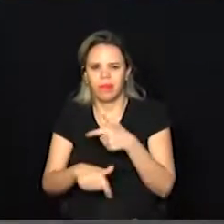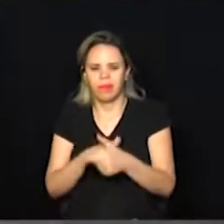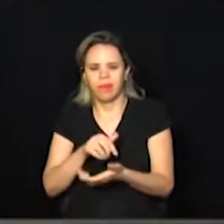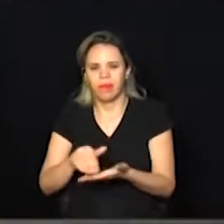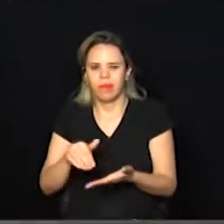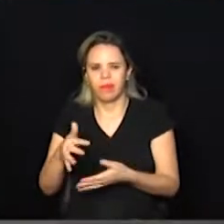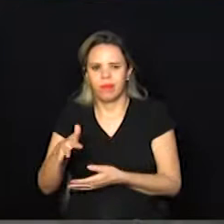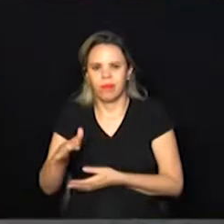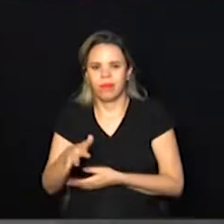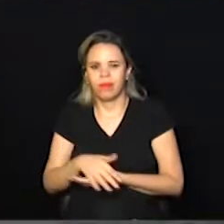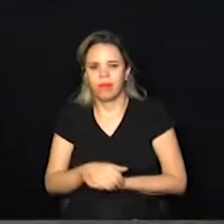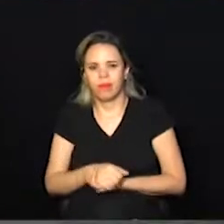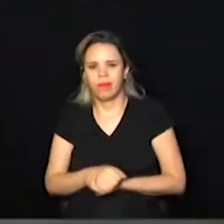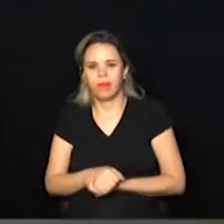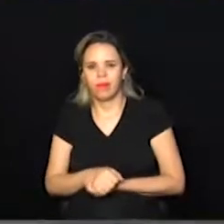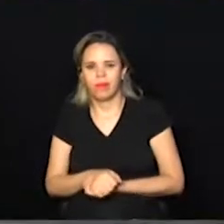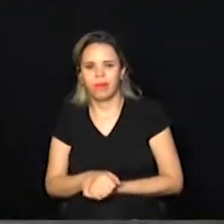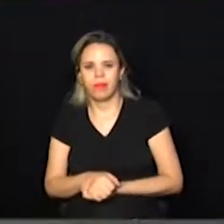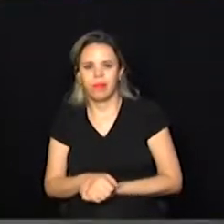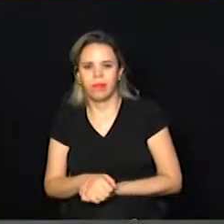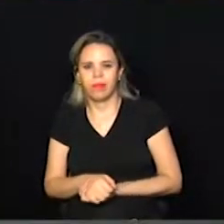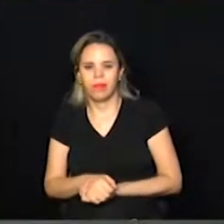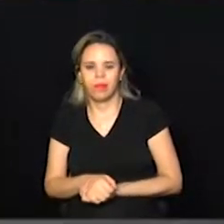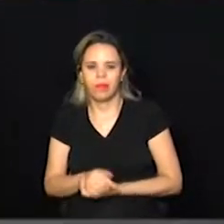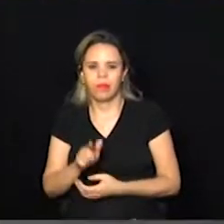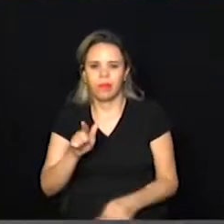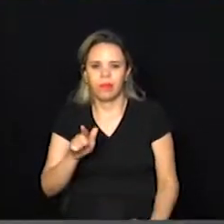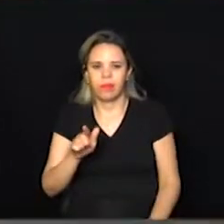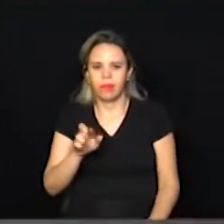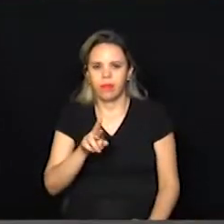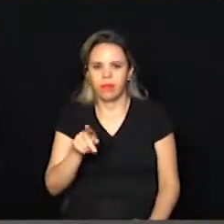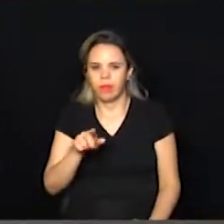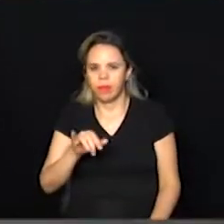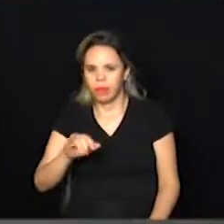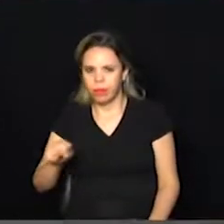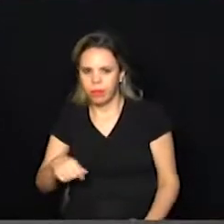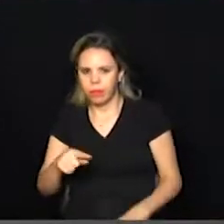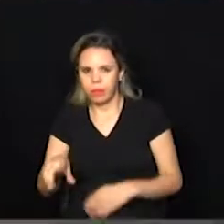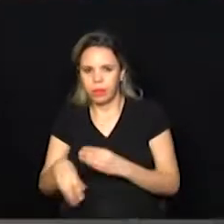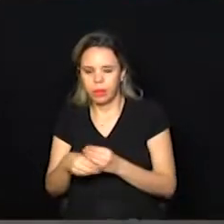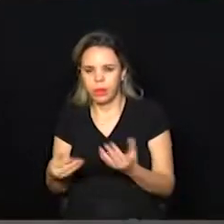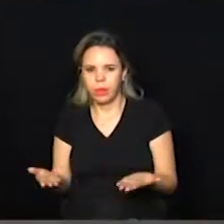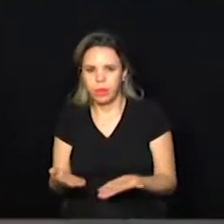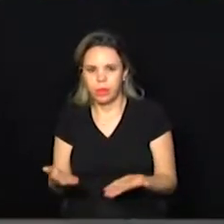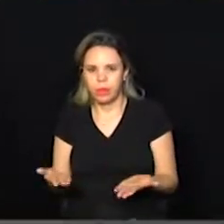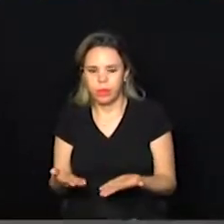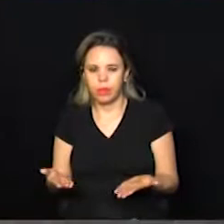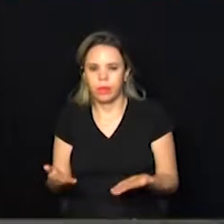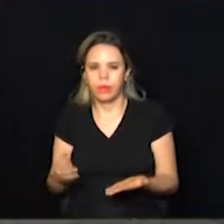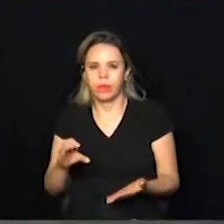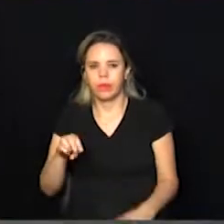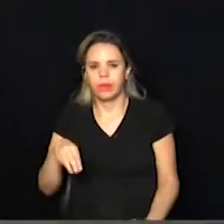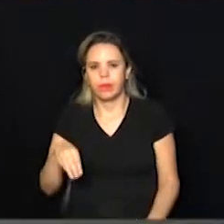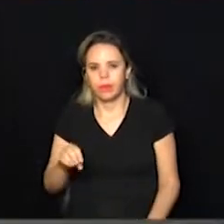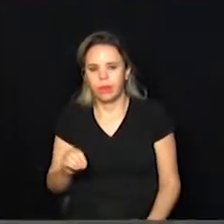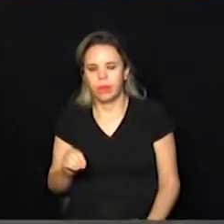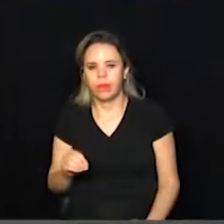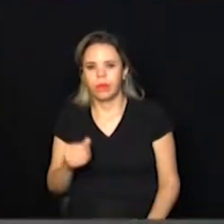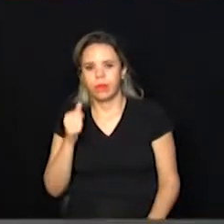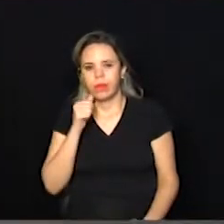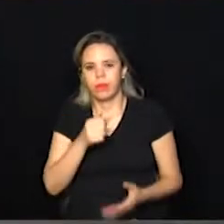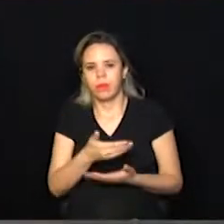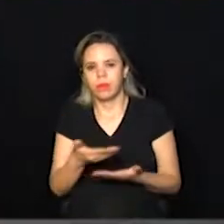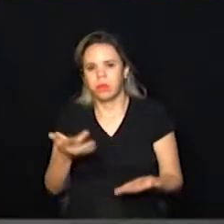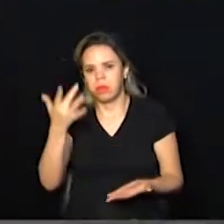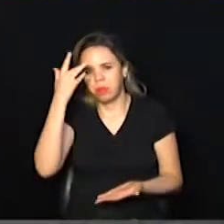menos, só um desse tanto. A Grazi, que veio agregar agora conosco ali, à frente do CEAMO. As meninas eu